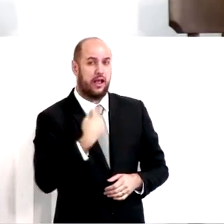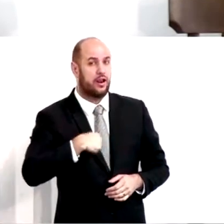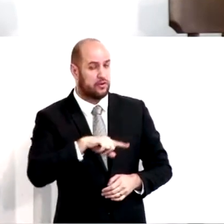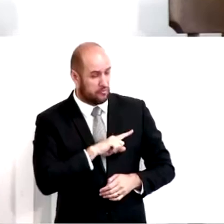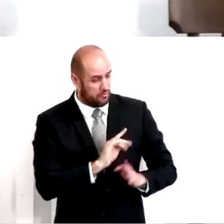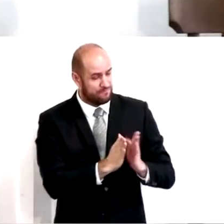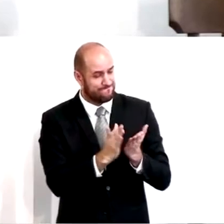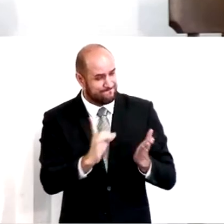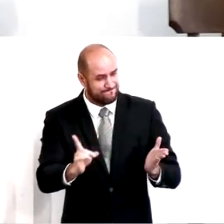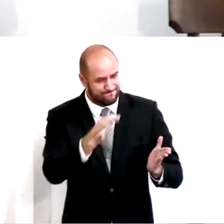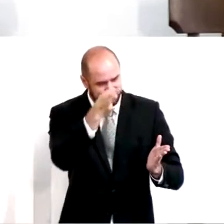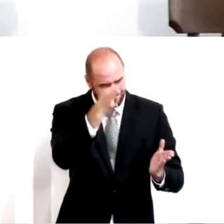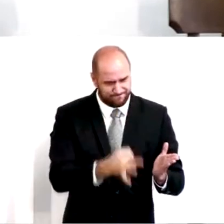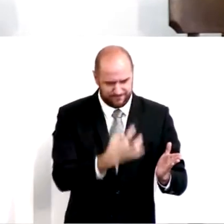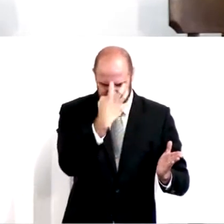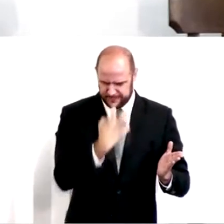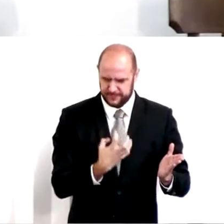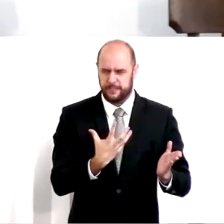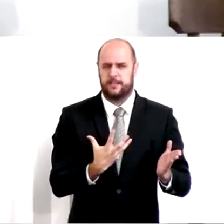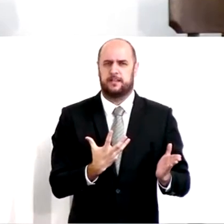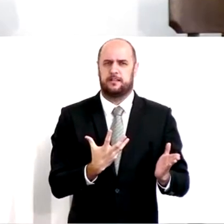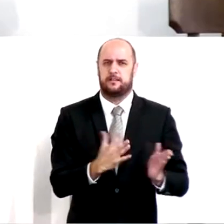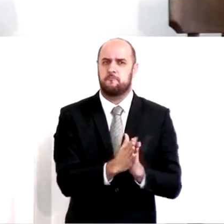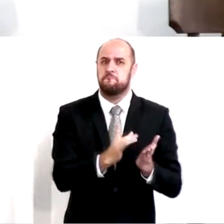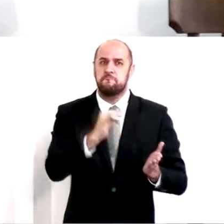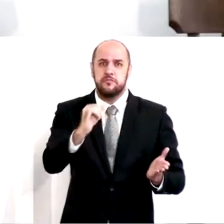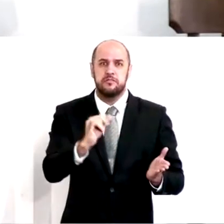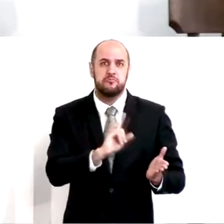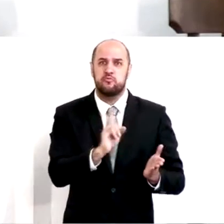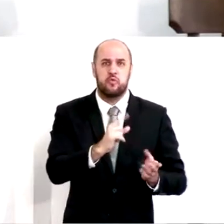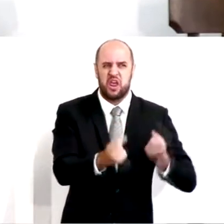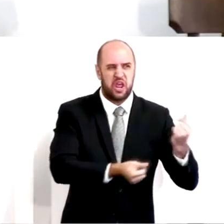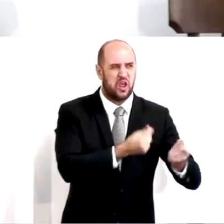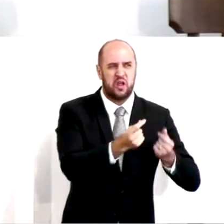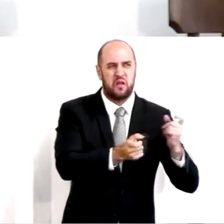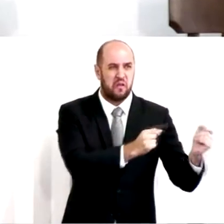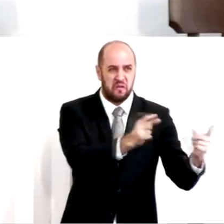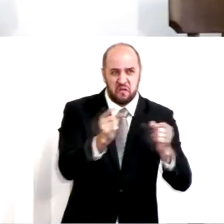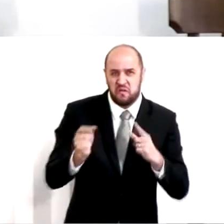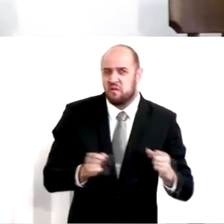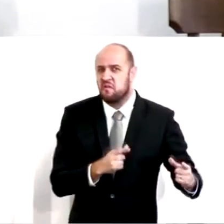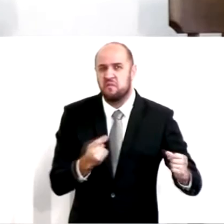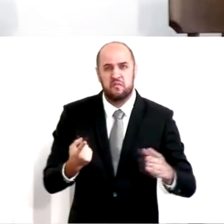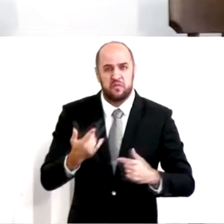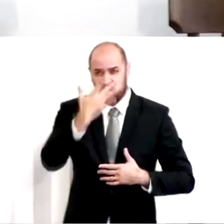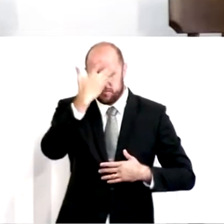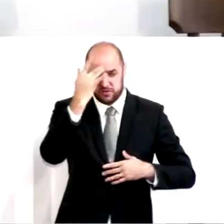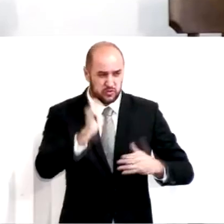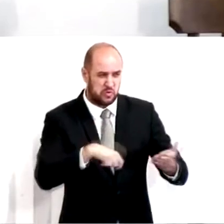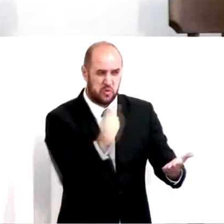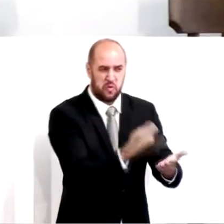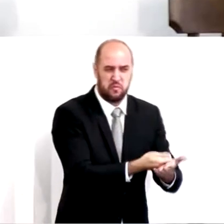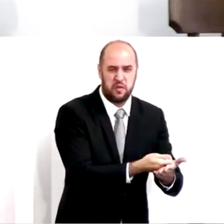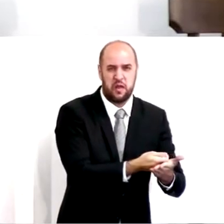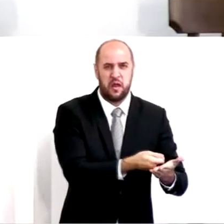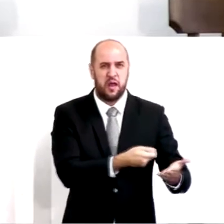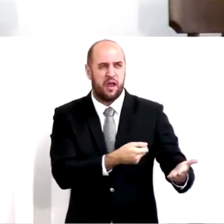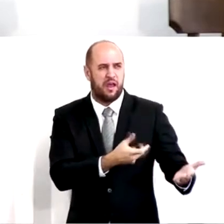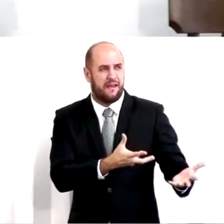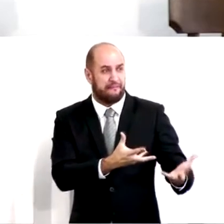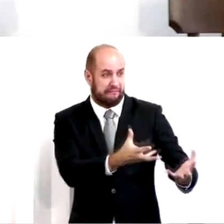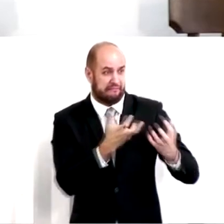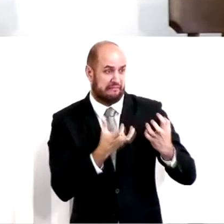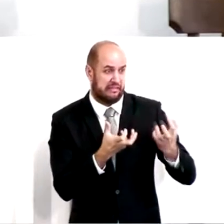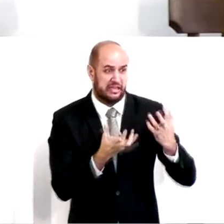nossa palavra é outra coisa. Nossa palavra não é um comércio em que pessoas que compram, pagam para